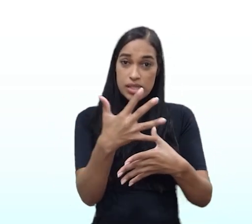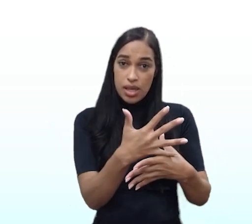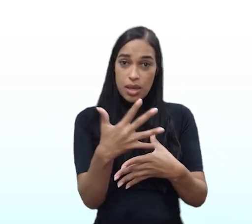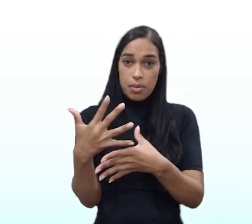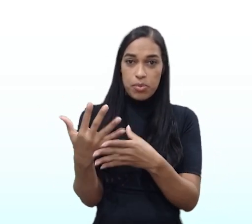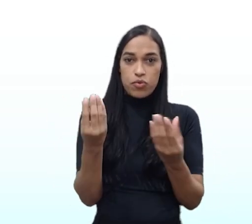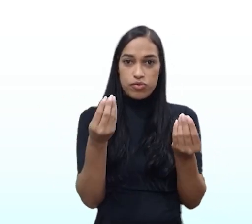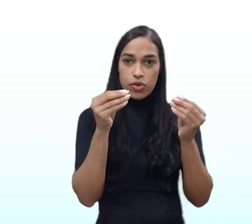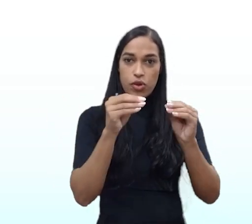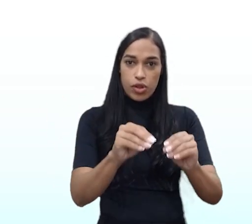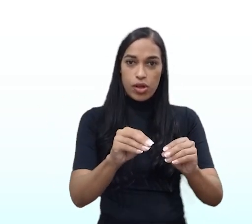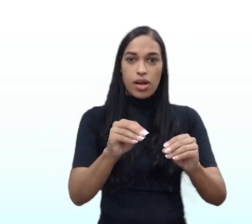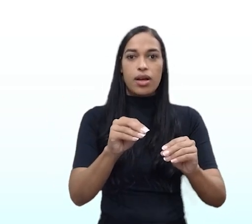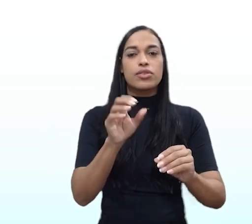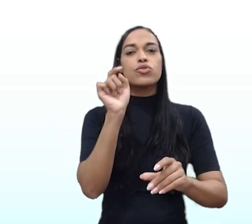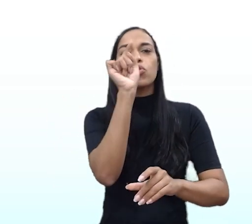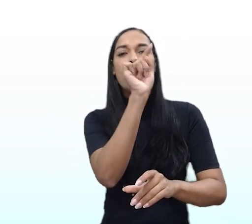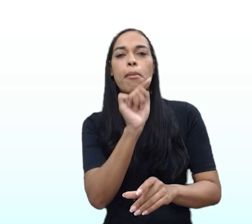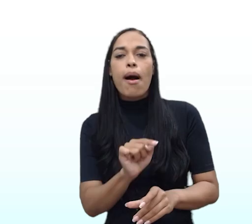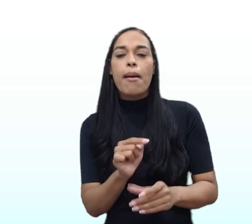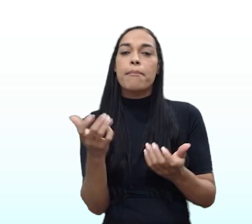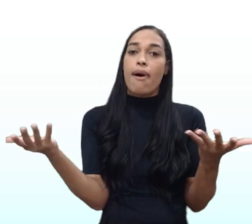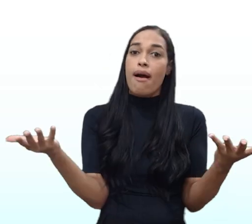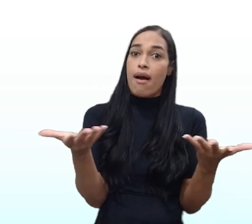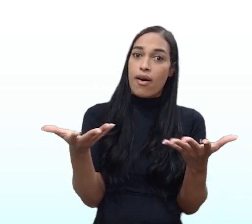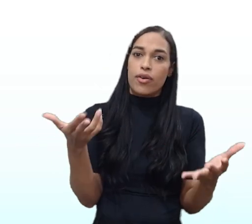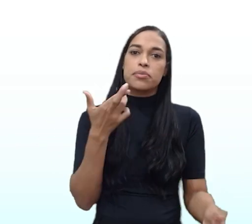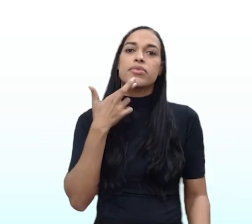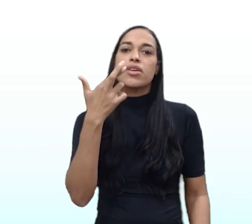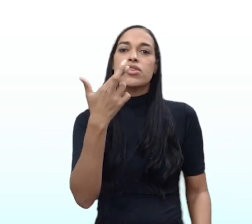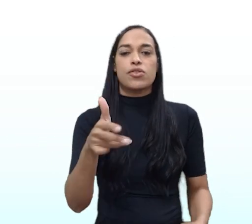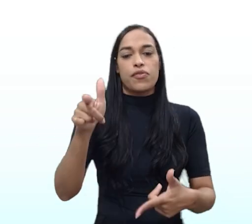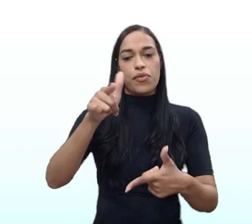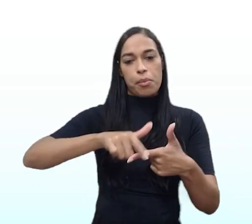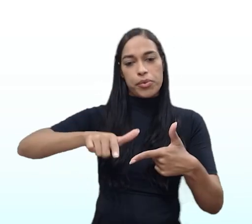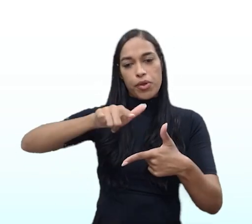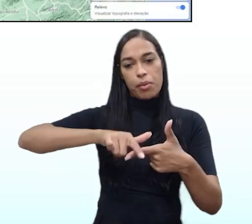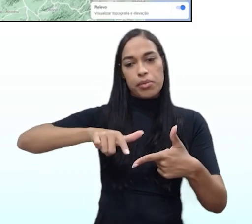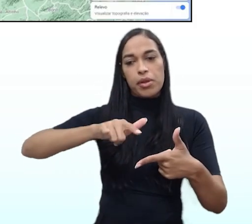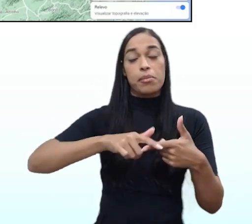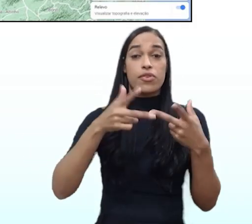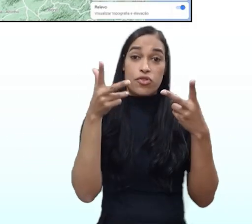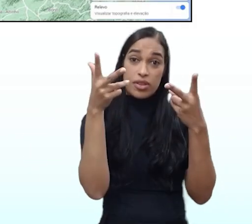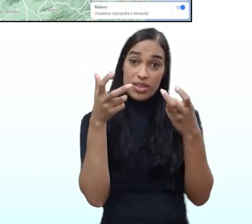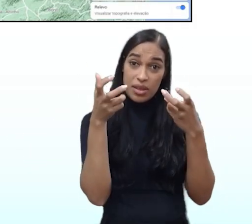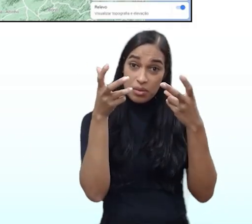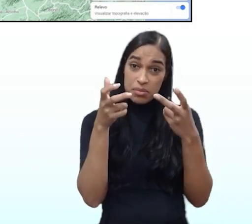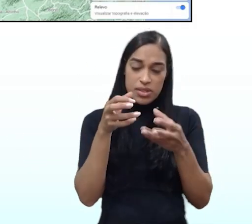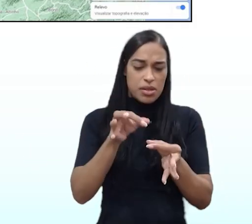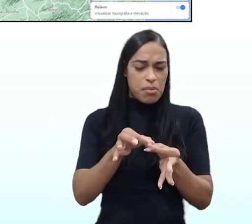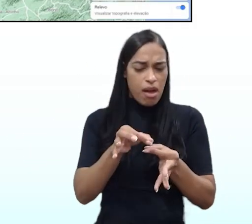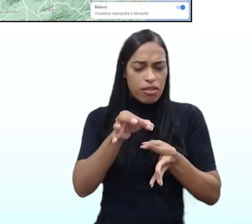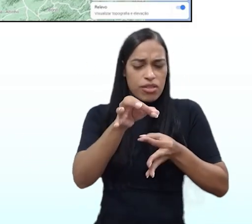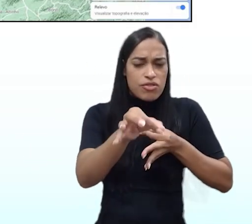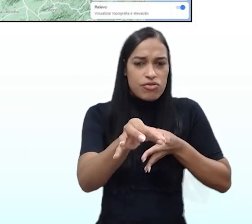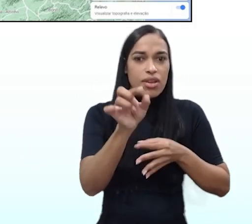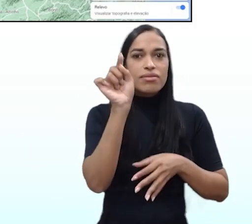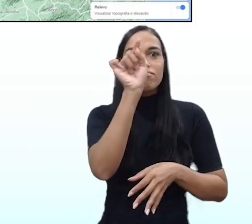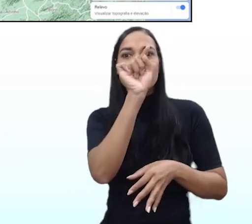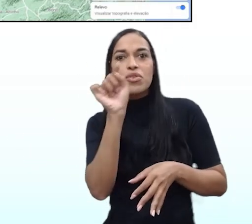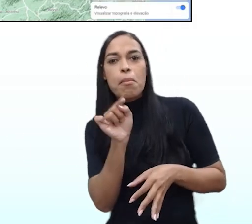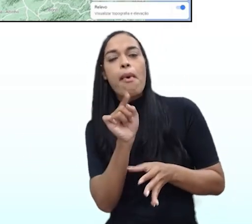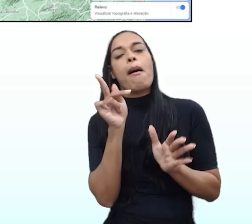aí colocados no mapa. Então, trazendo agora para o slide para resolver esse problema, nós temos que observar a distância no